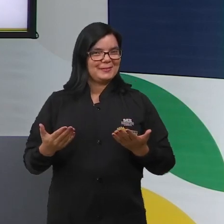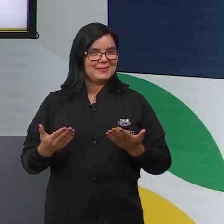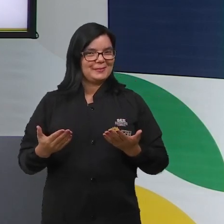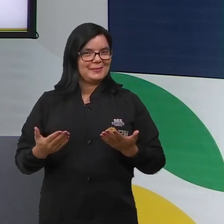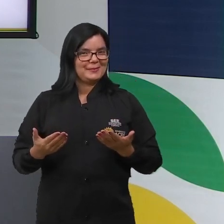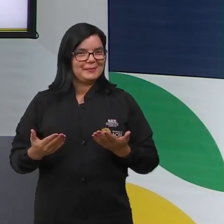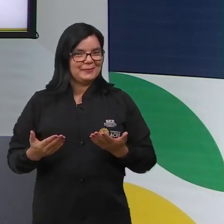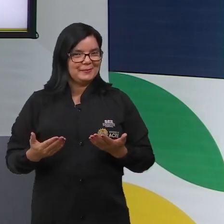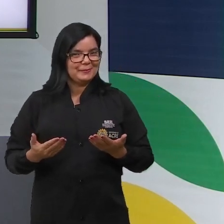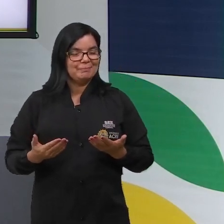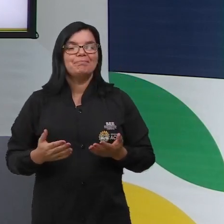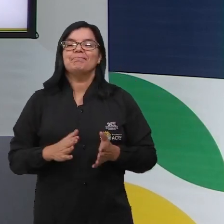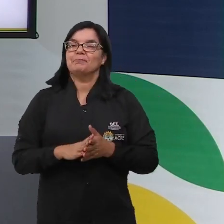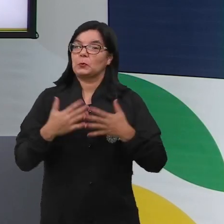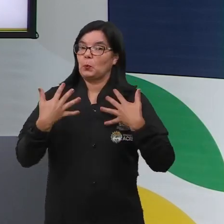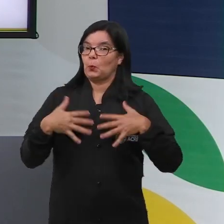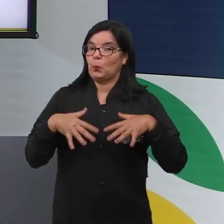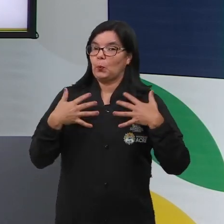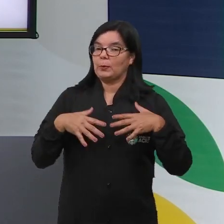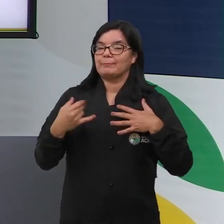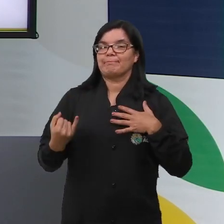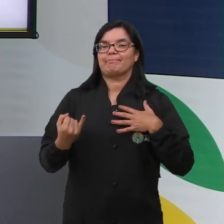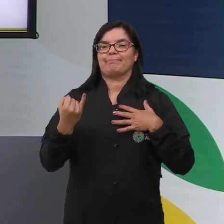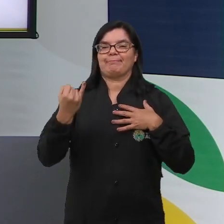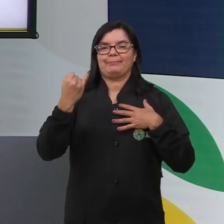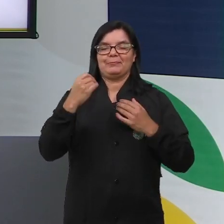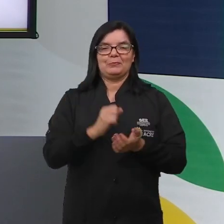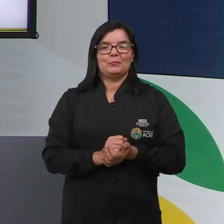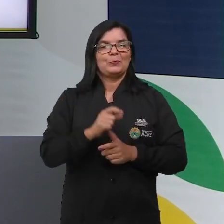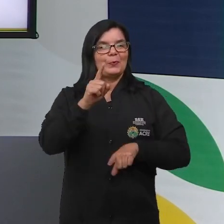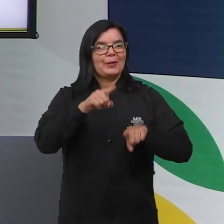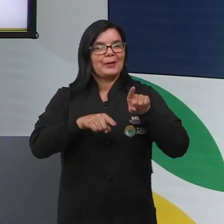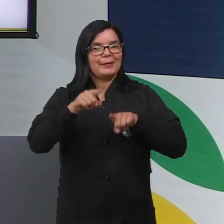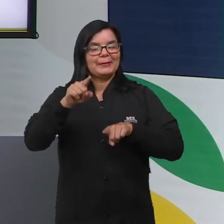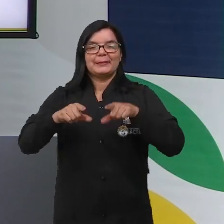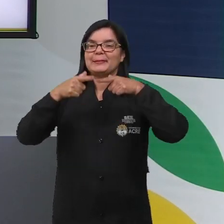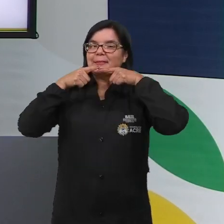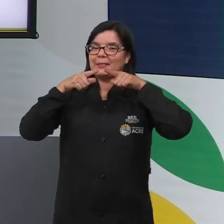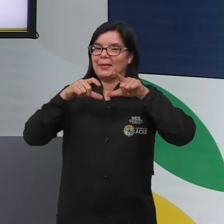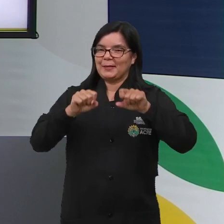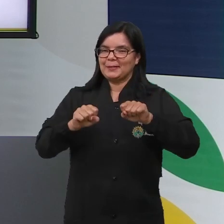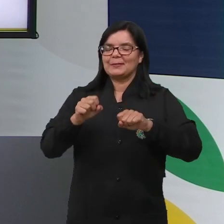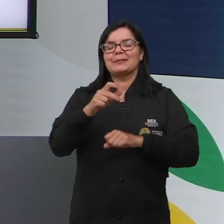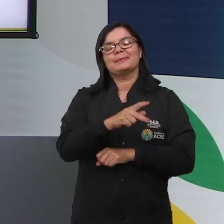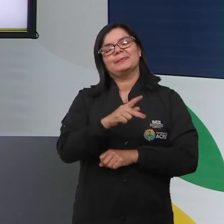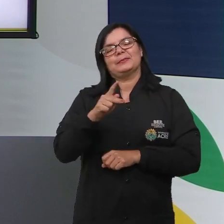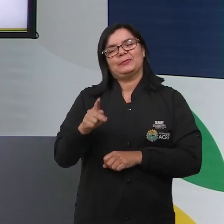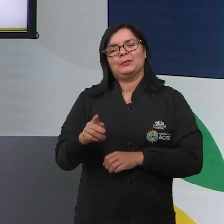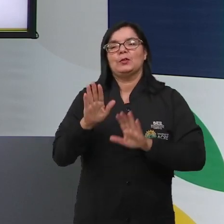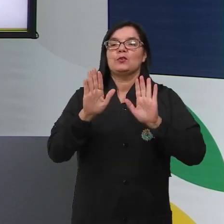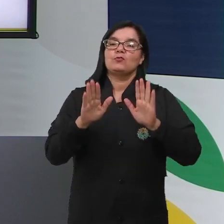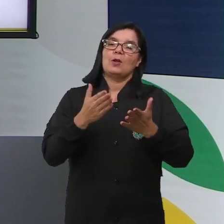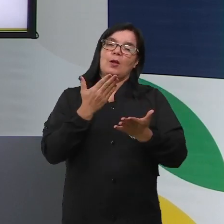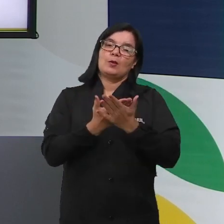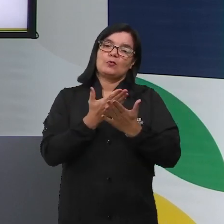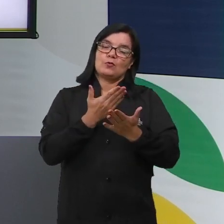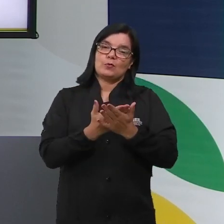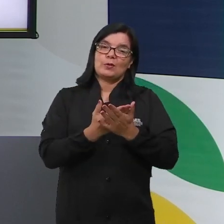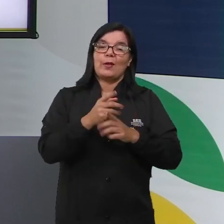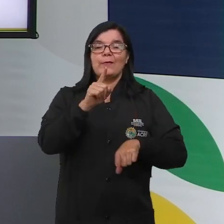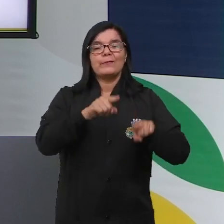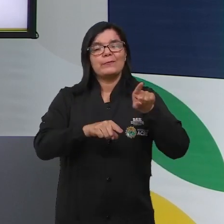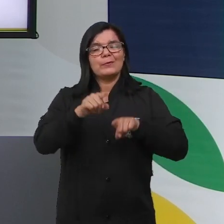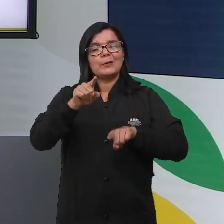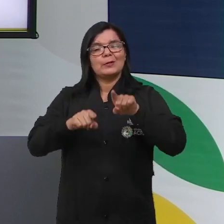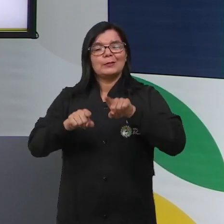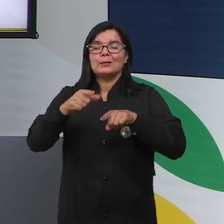algo extremamente importante, viu? Variedade linguística. Professora, eu estudo variação